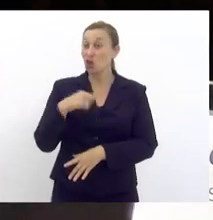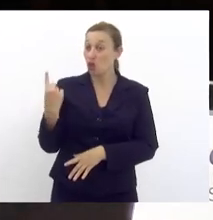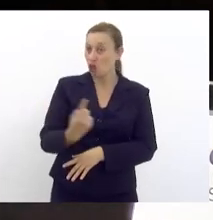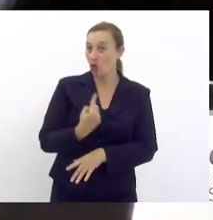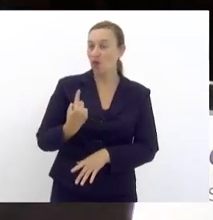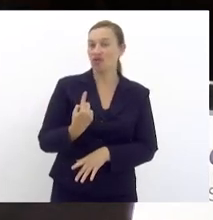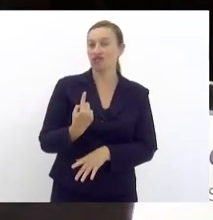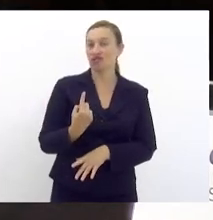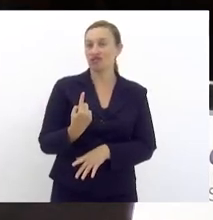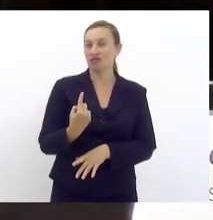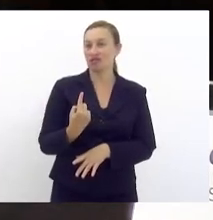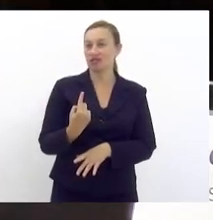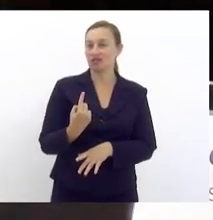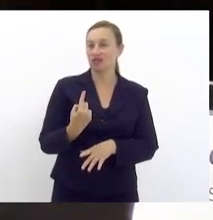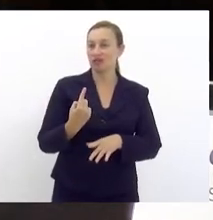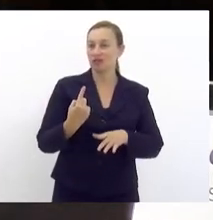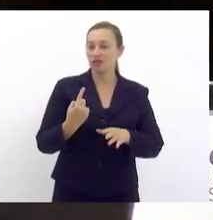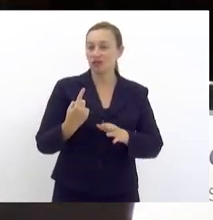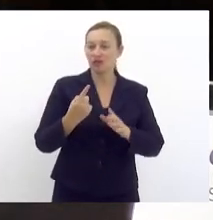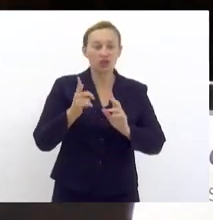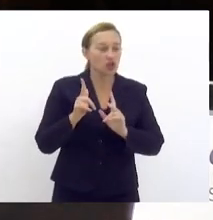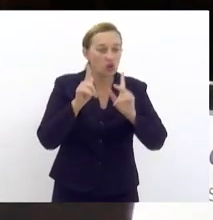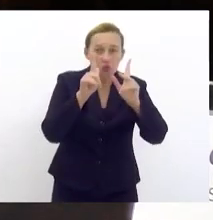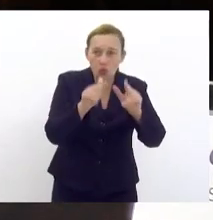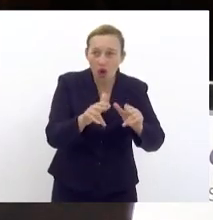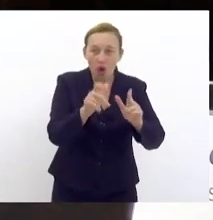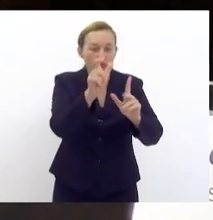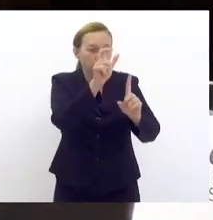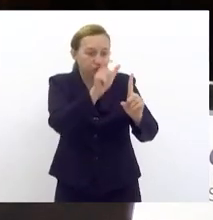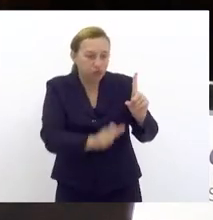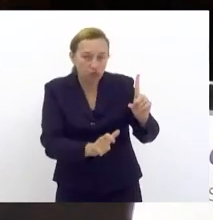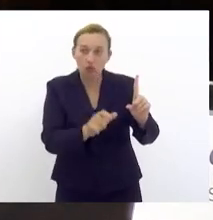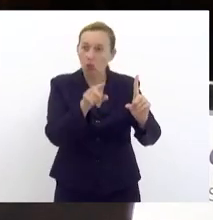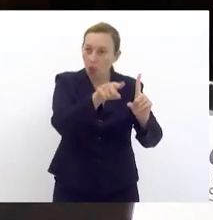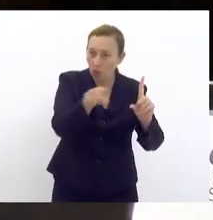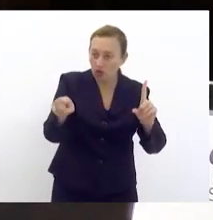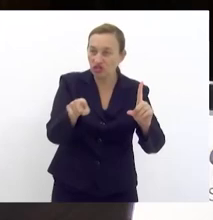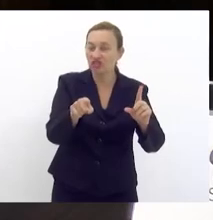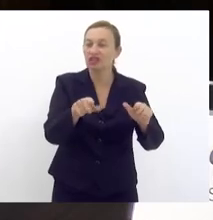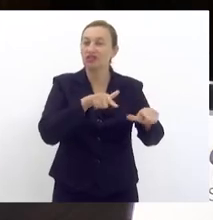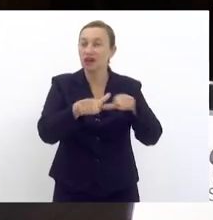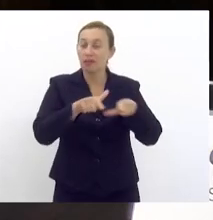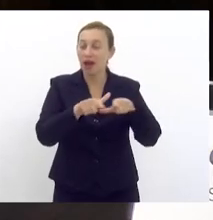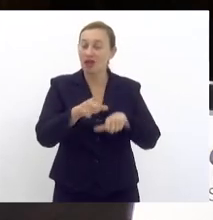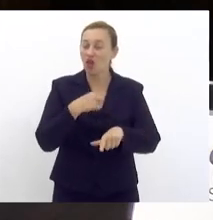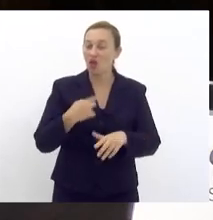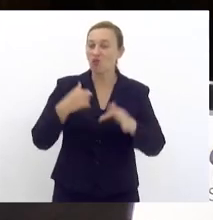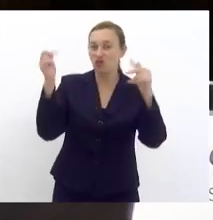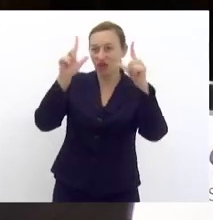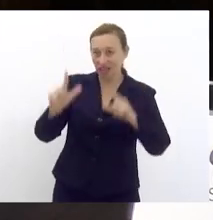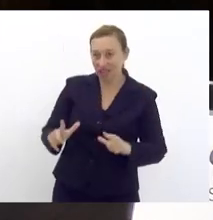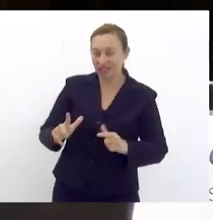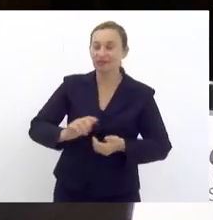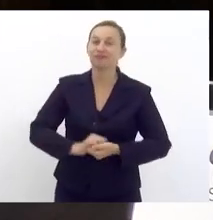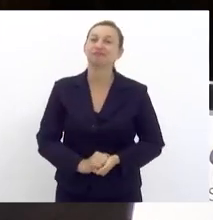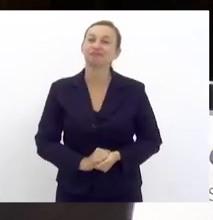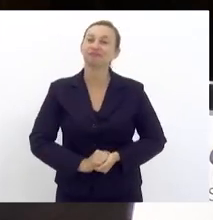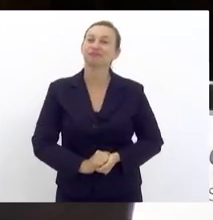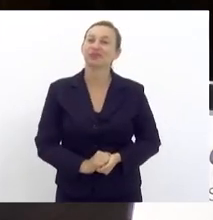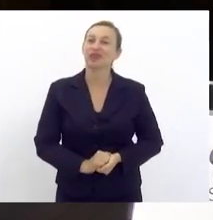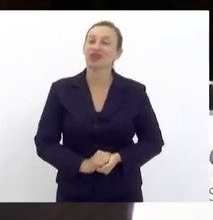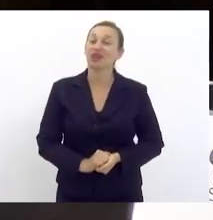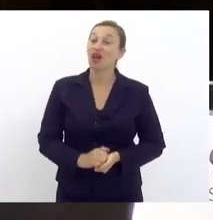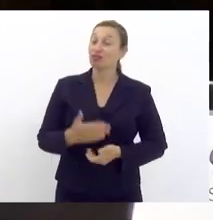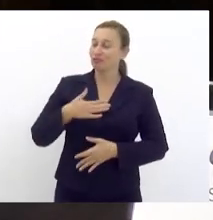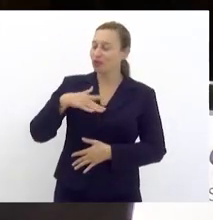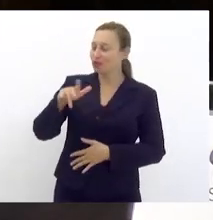nós colocamos esse padrão lá no alto. Então, fico até emocionado, é muito, muito feliz, fico muito feliz mesmo. E aos